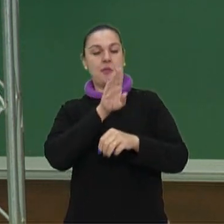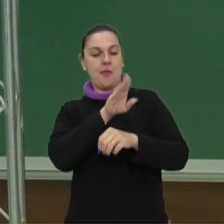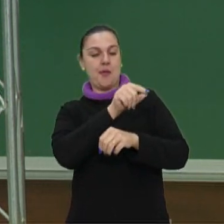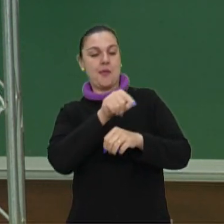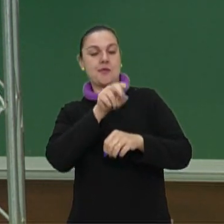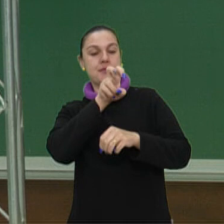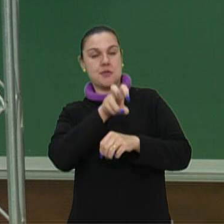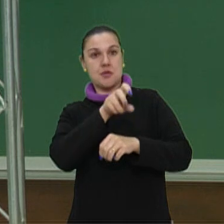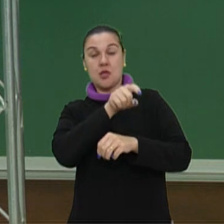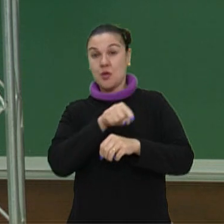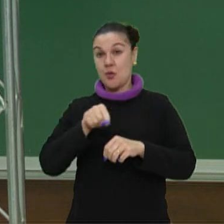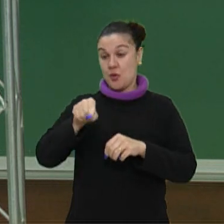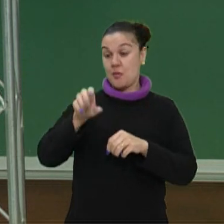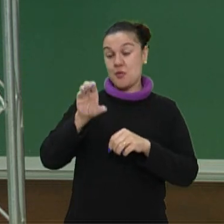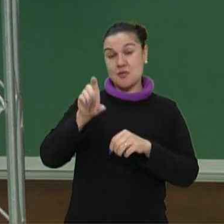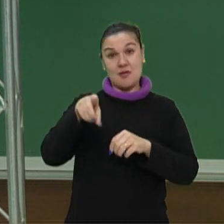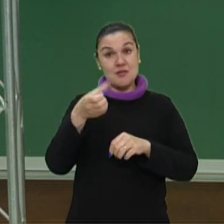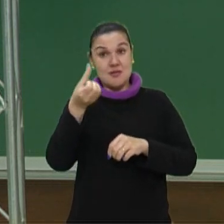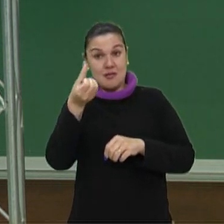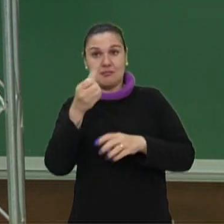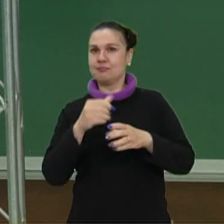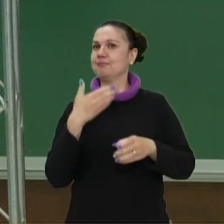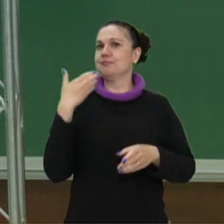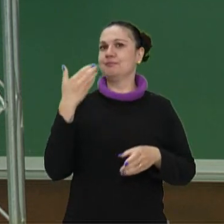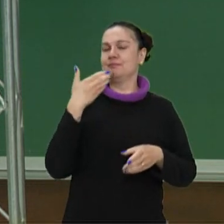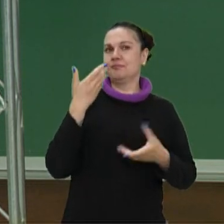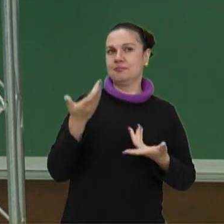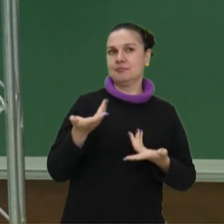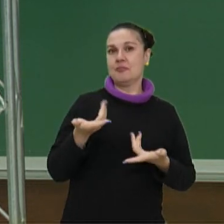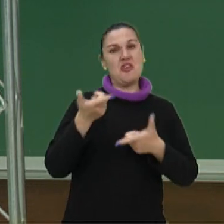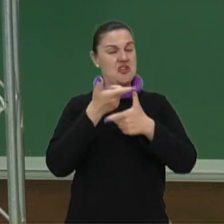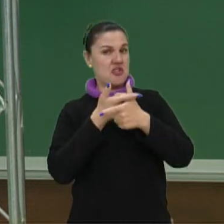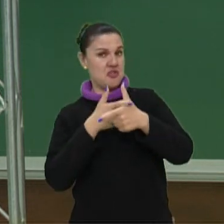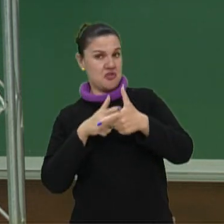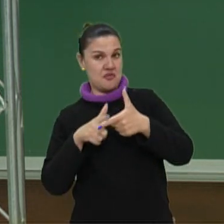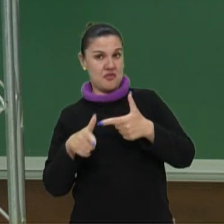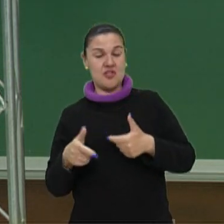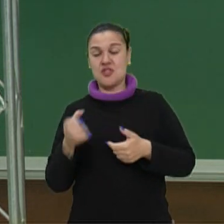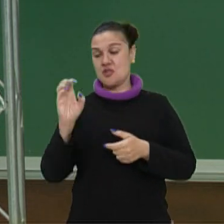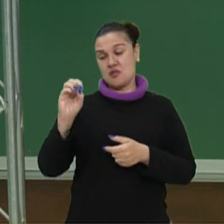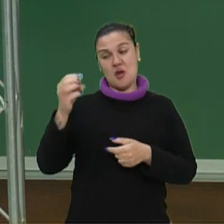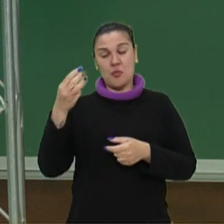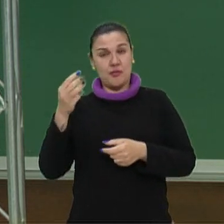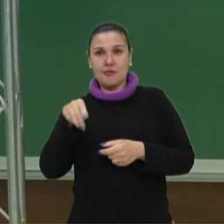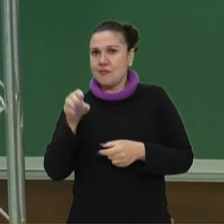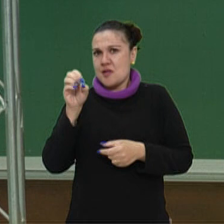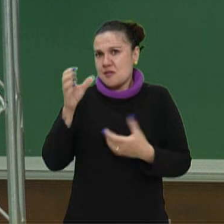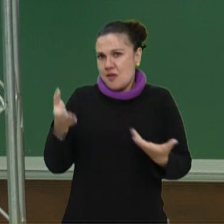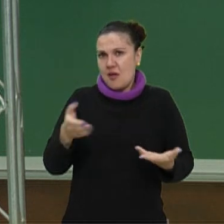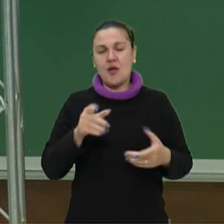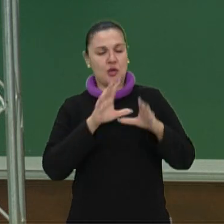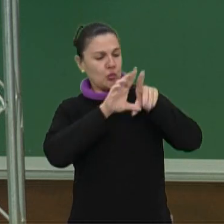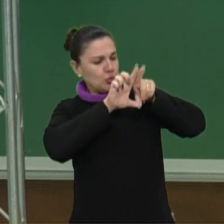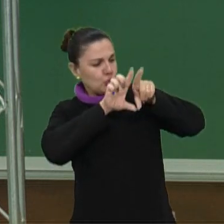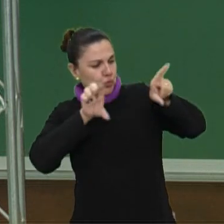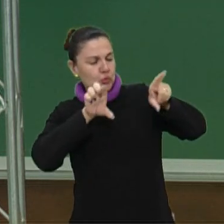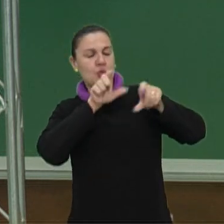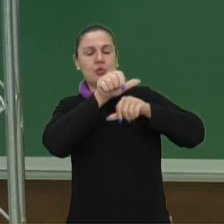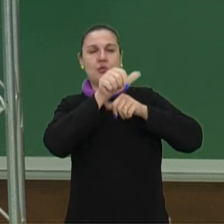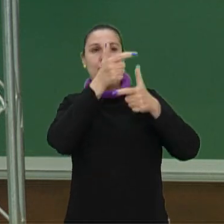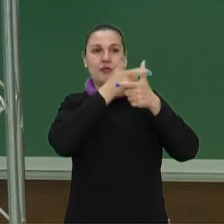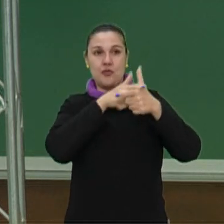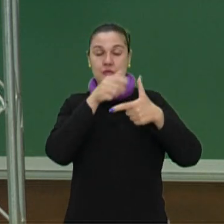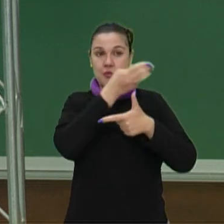18 por 3, o meu c vai ser 6. Ok? E se dividir o 0 por 6, continua sendo 0. Então, dividindo toda a minha equação por